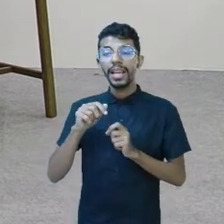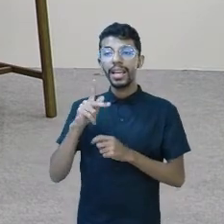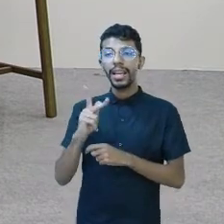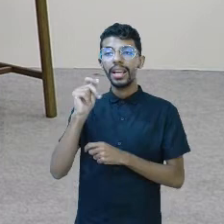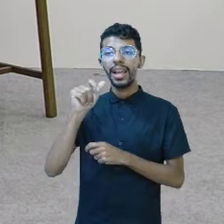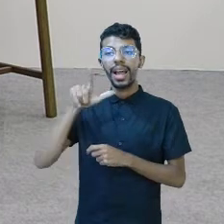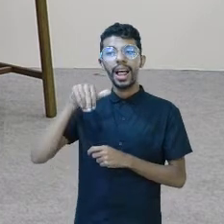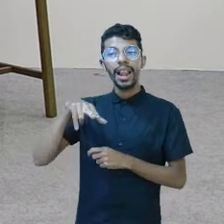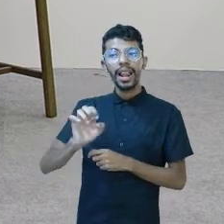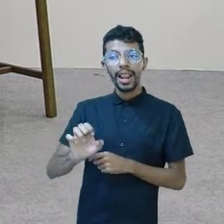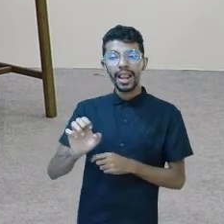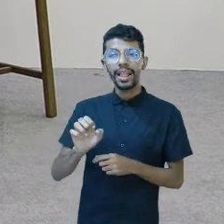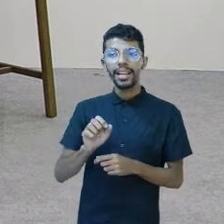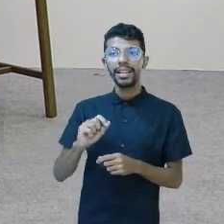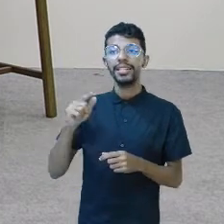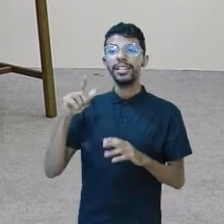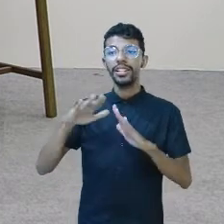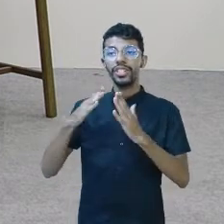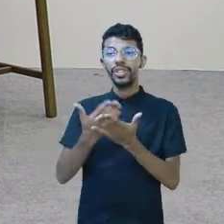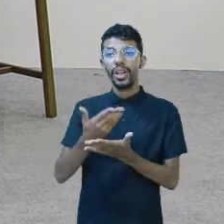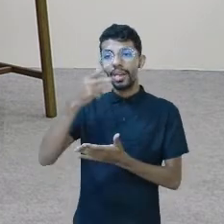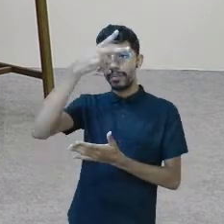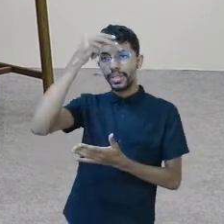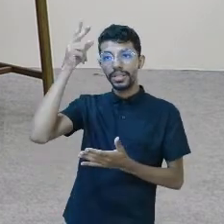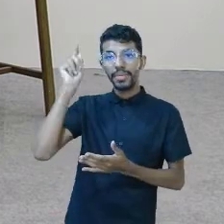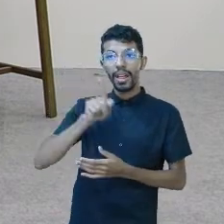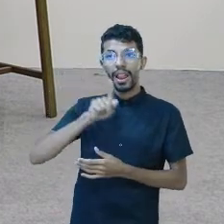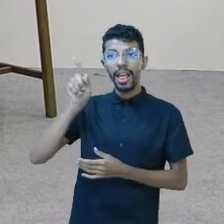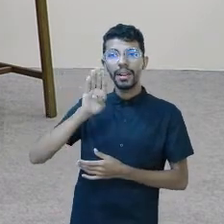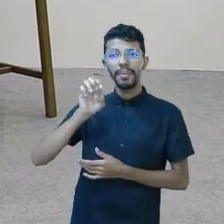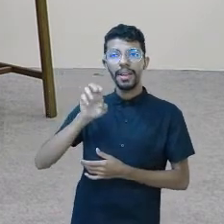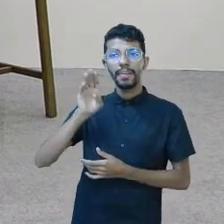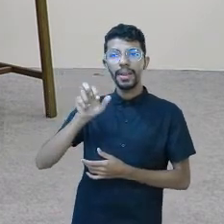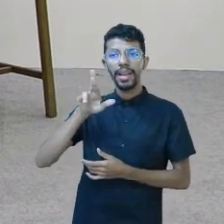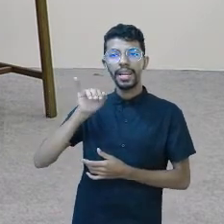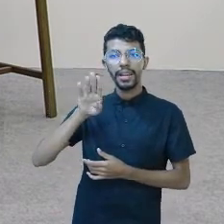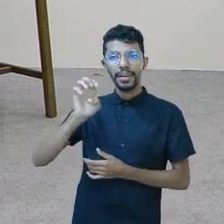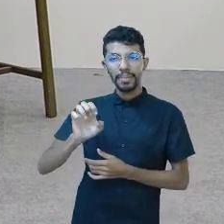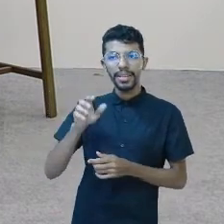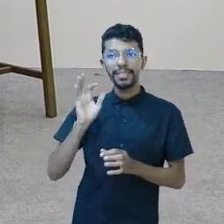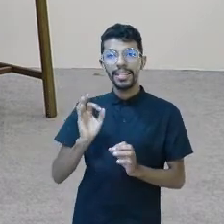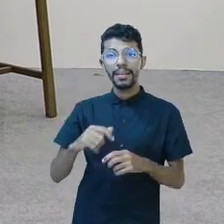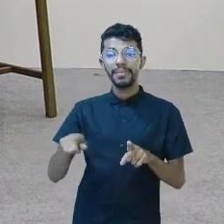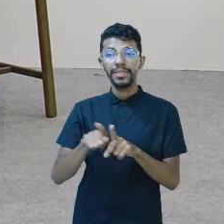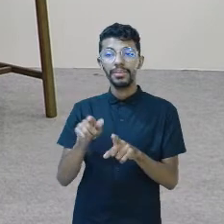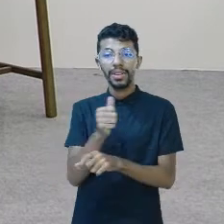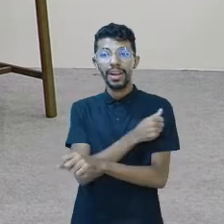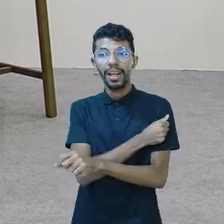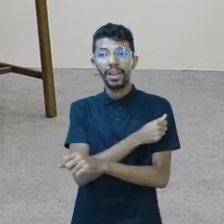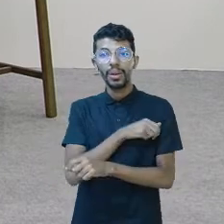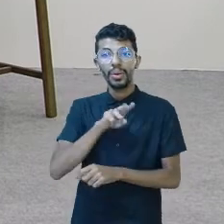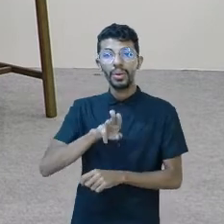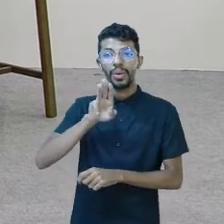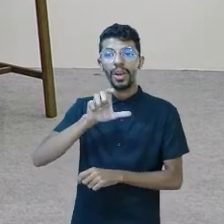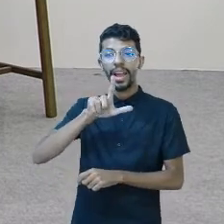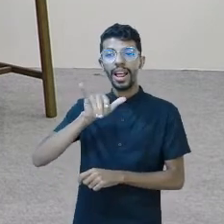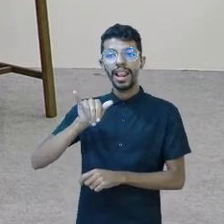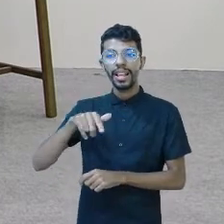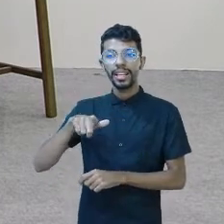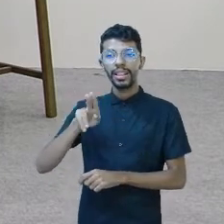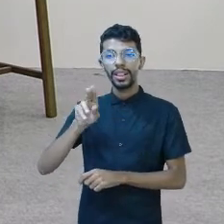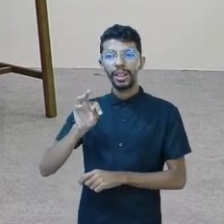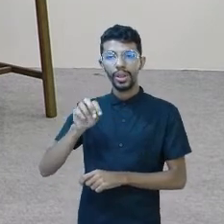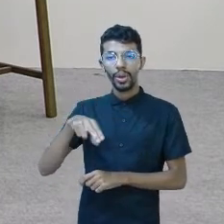Monsenhor Viana, lá em Beberibe. O Eric Gustavo também sempre tem participado. Ele é da Escola Professor